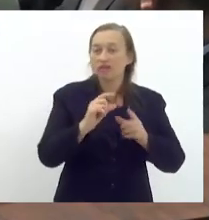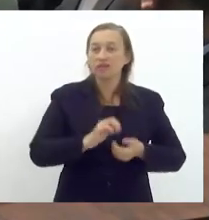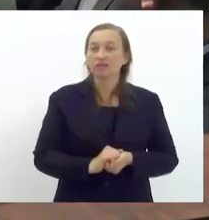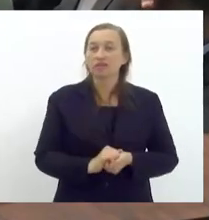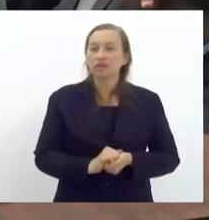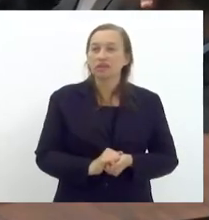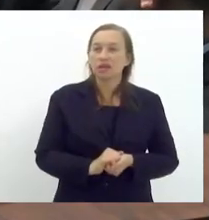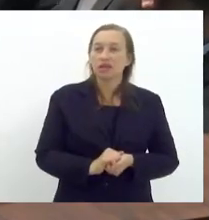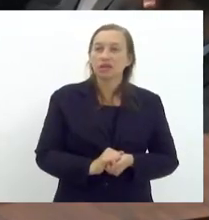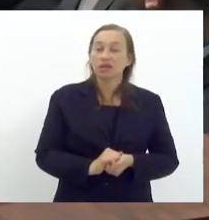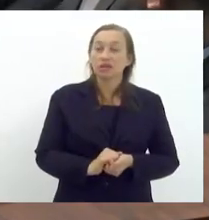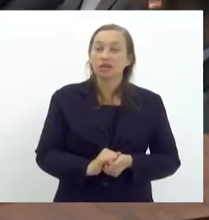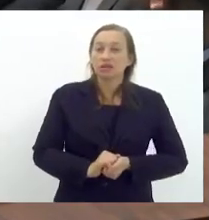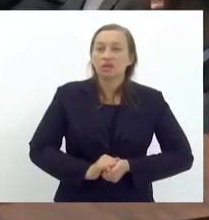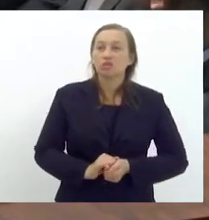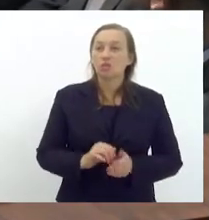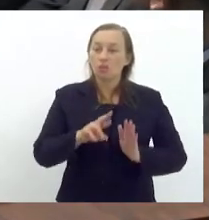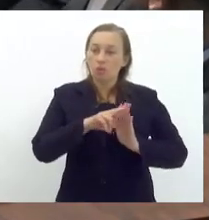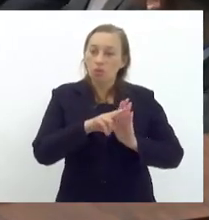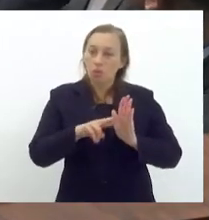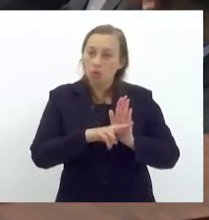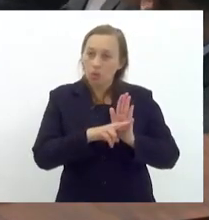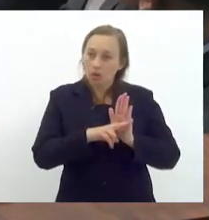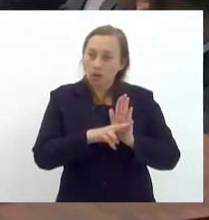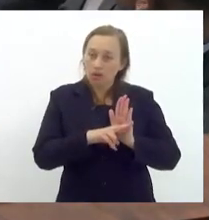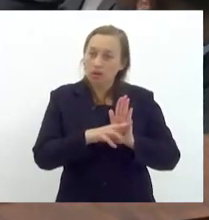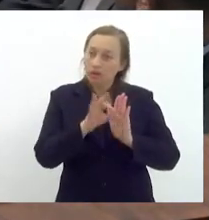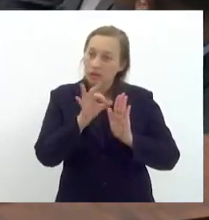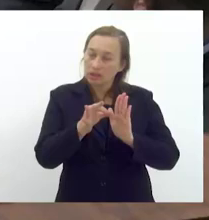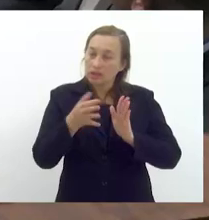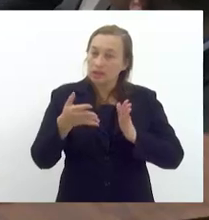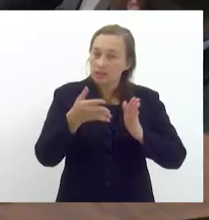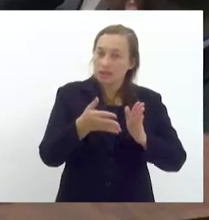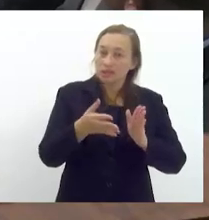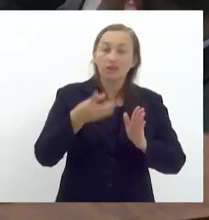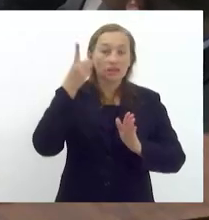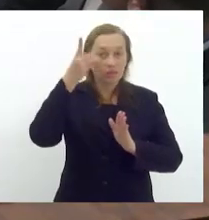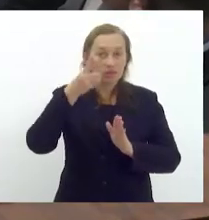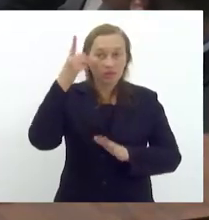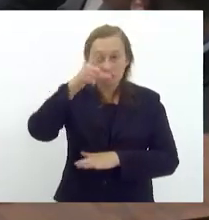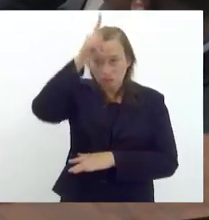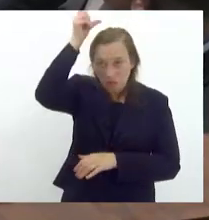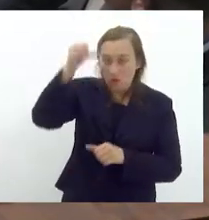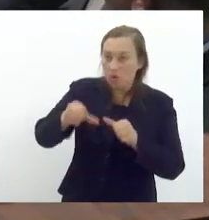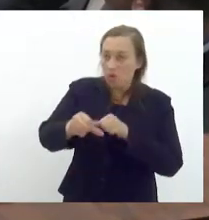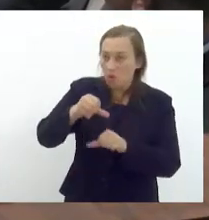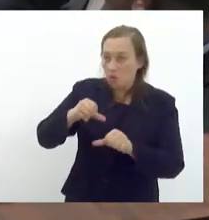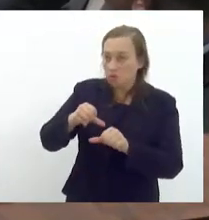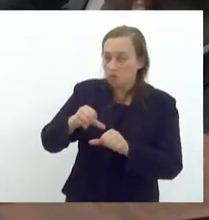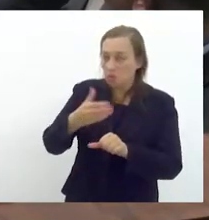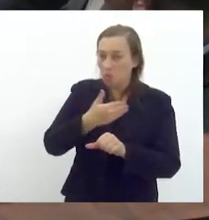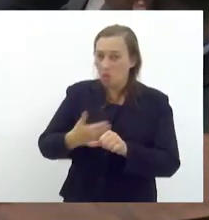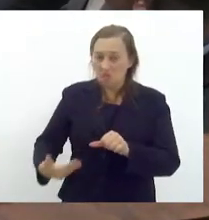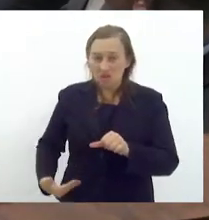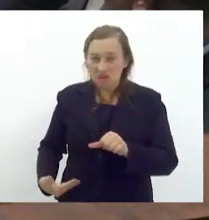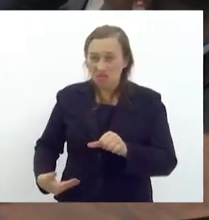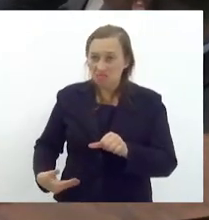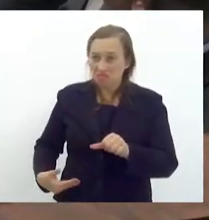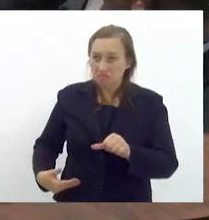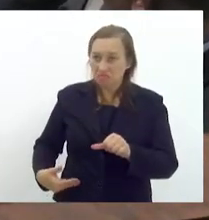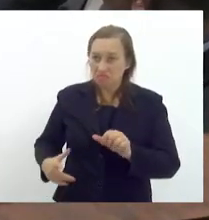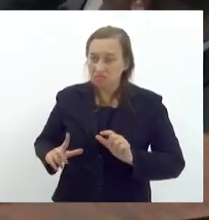os termos exatos aplicados pelo Deputado Luis Paulo não há nenhuma objeção do governo de aplicá-lo na emenda